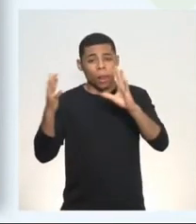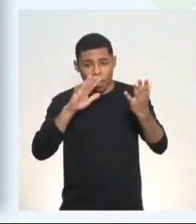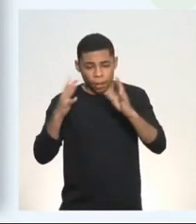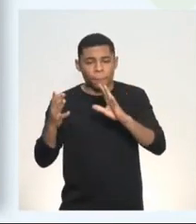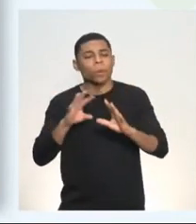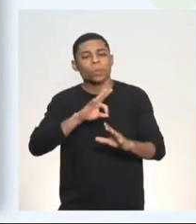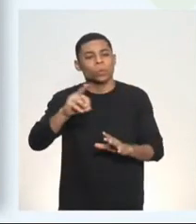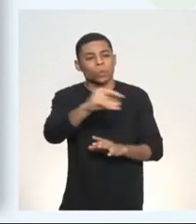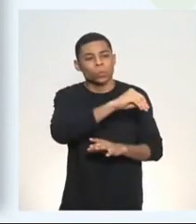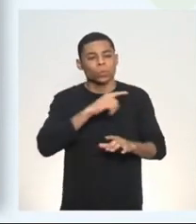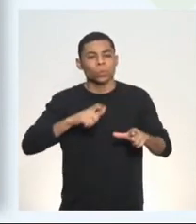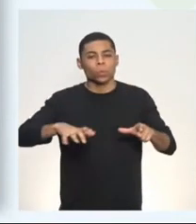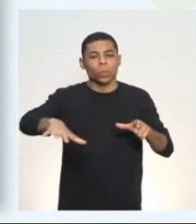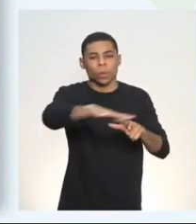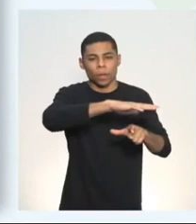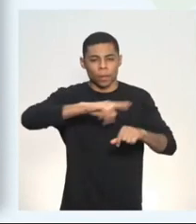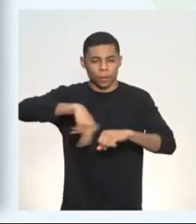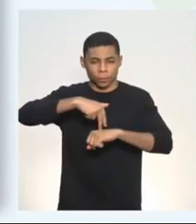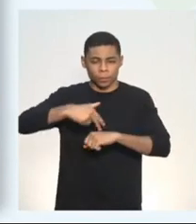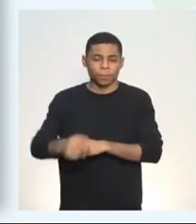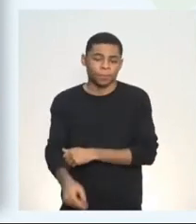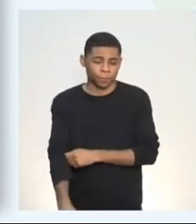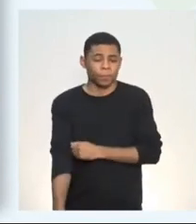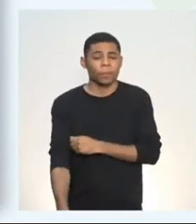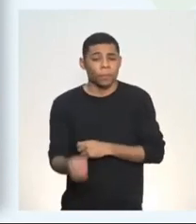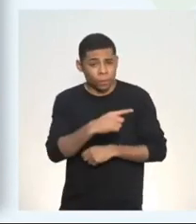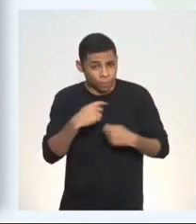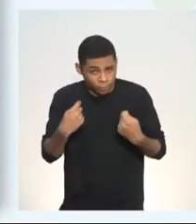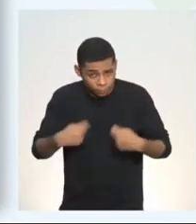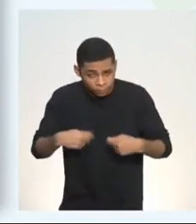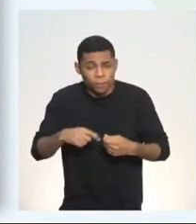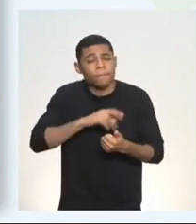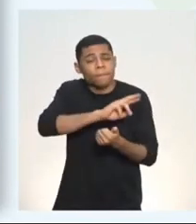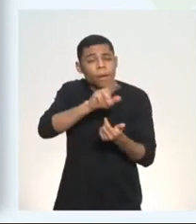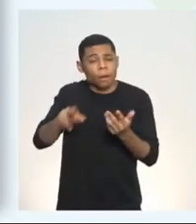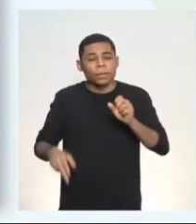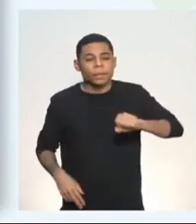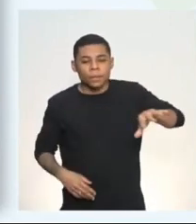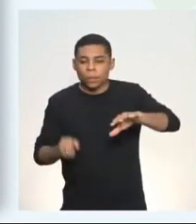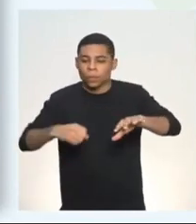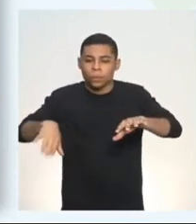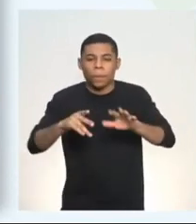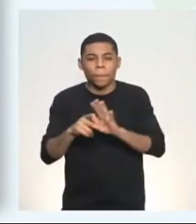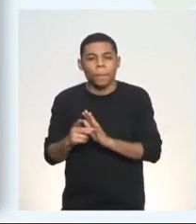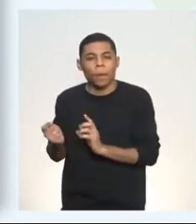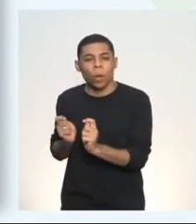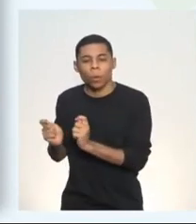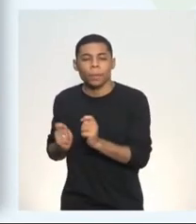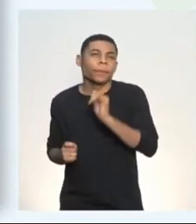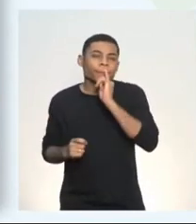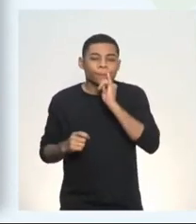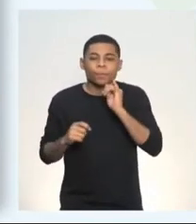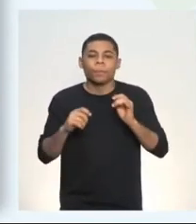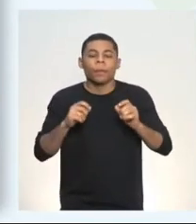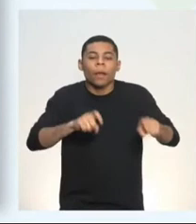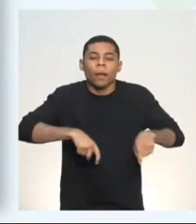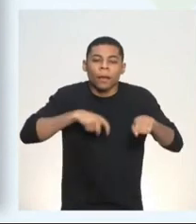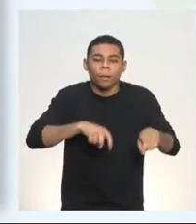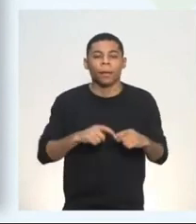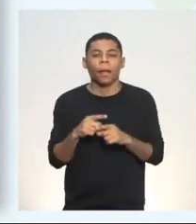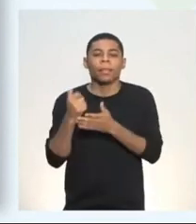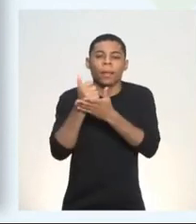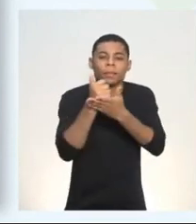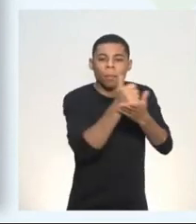território nacional, visando suprir as necessidades de diversos setores da economia, tais como agricultura,